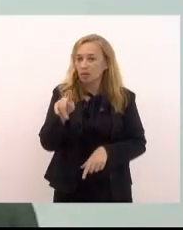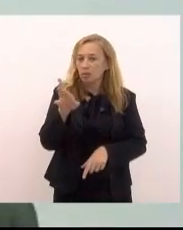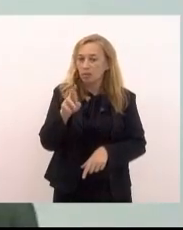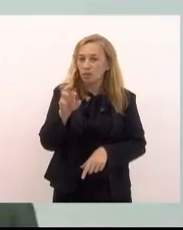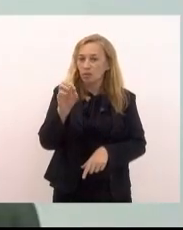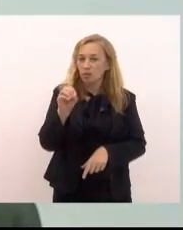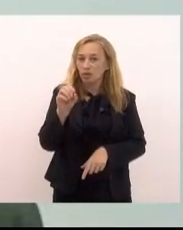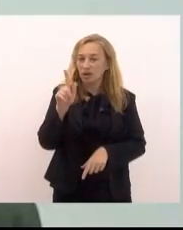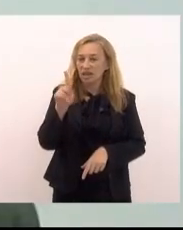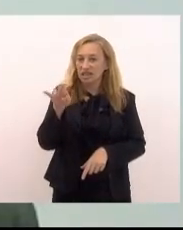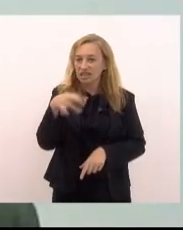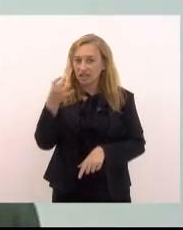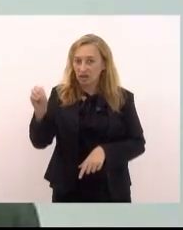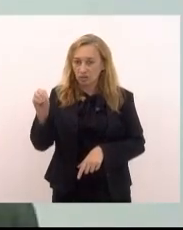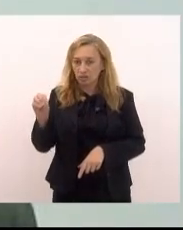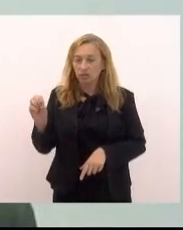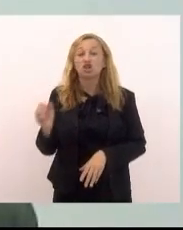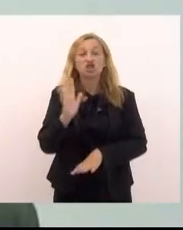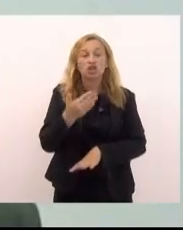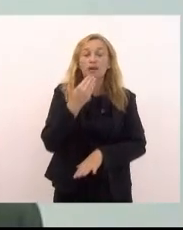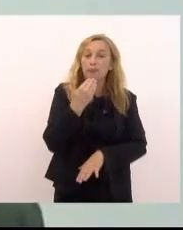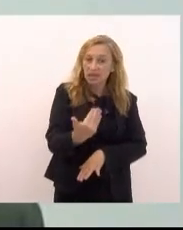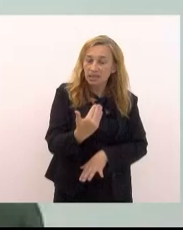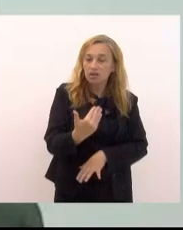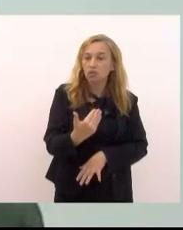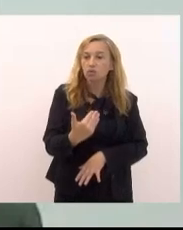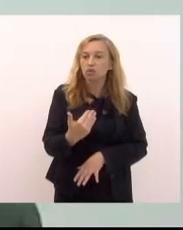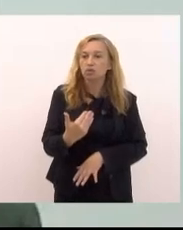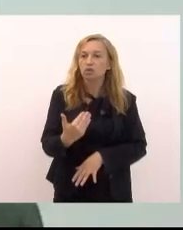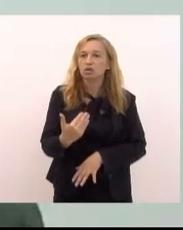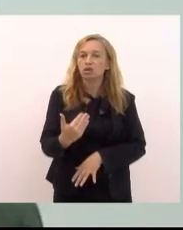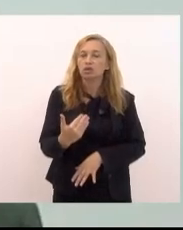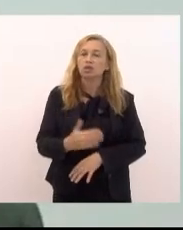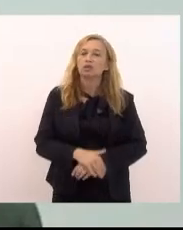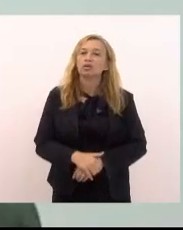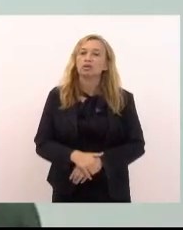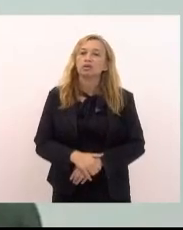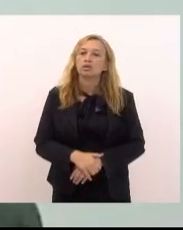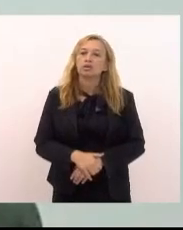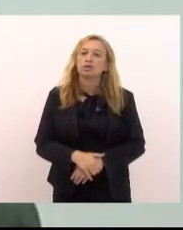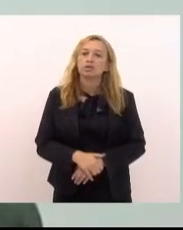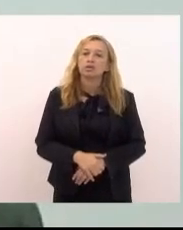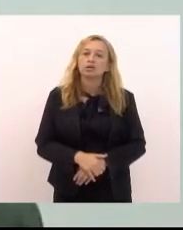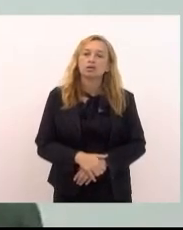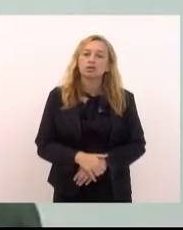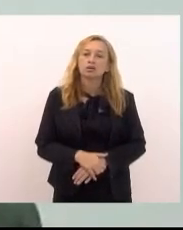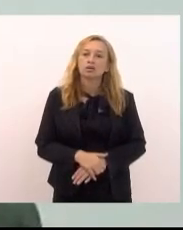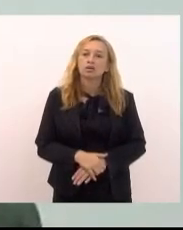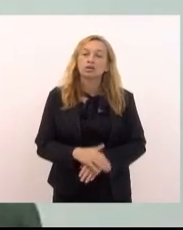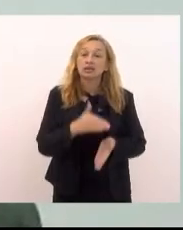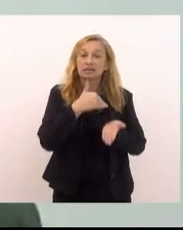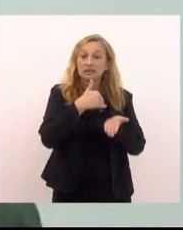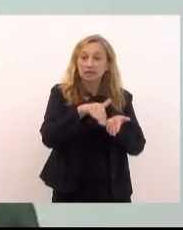Aliás, já tinha solicitado ao dublê de secretário e deputado,